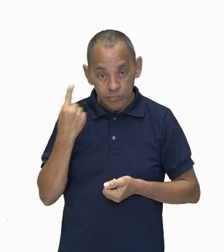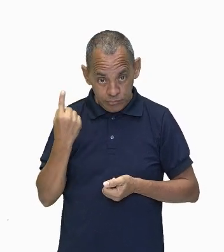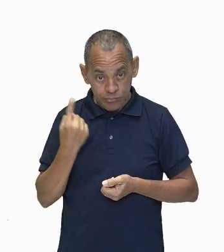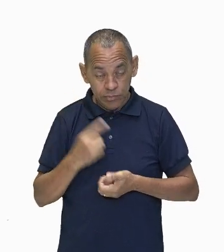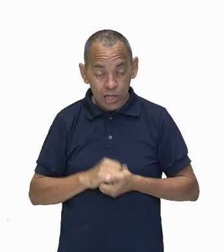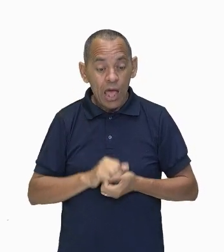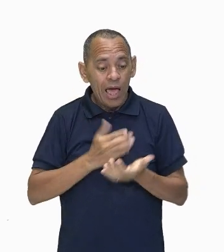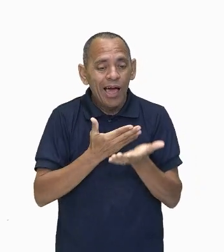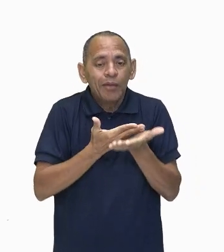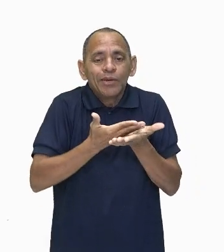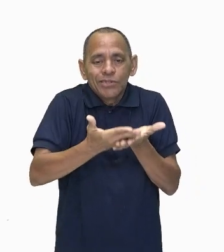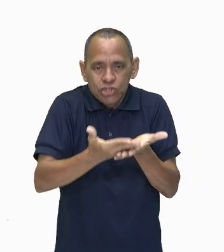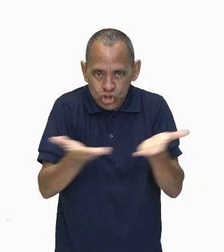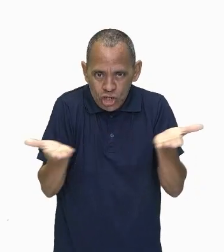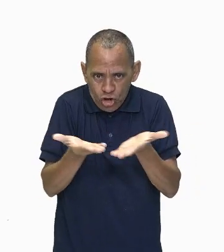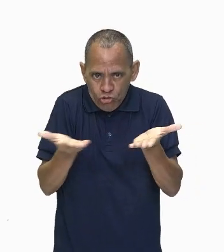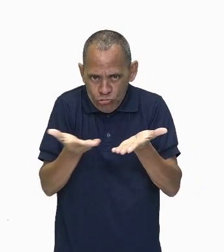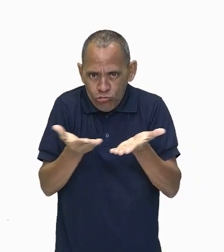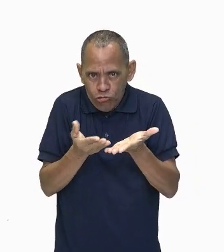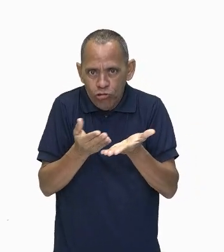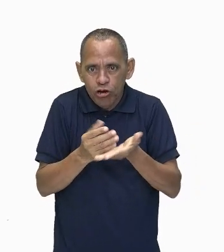dessa